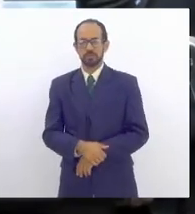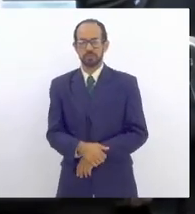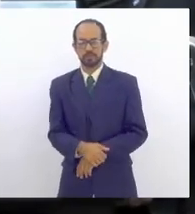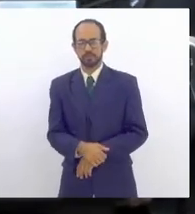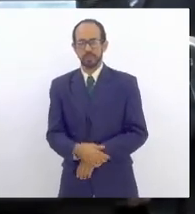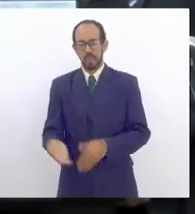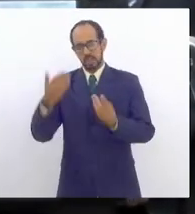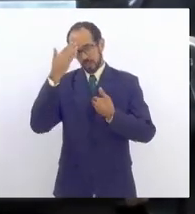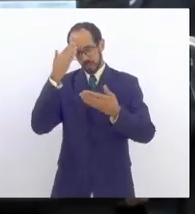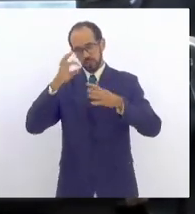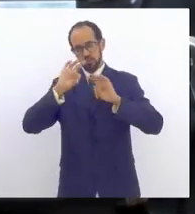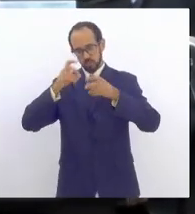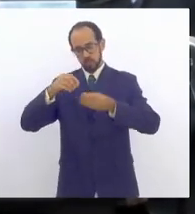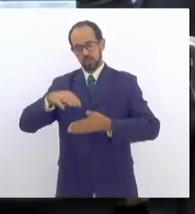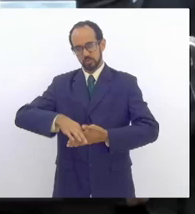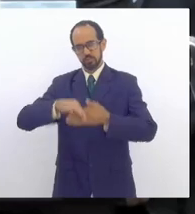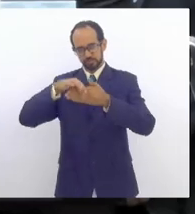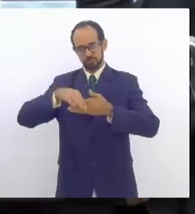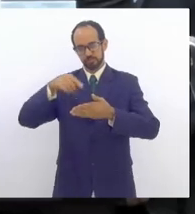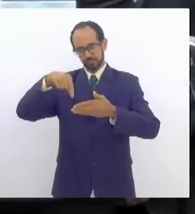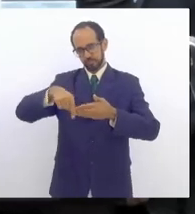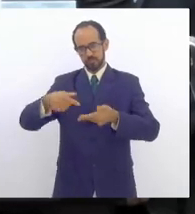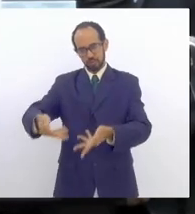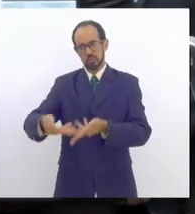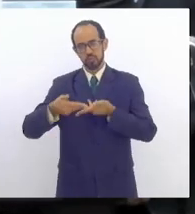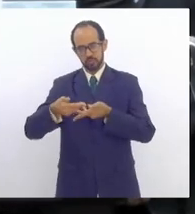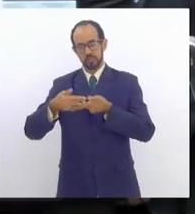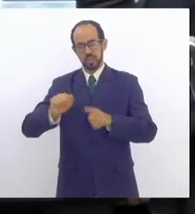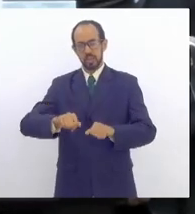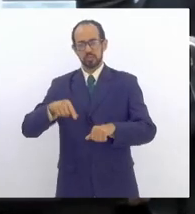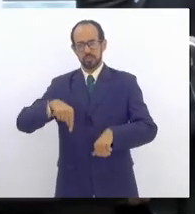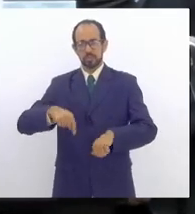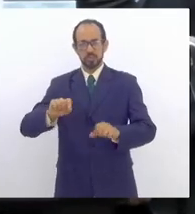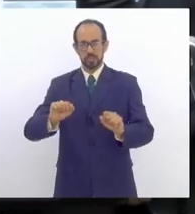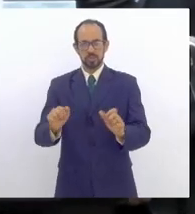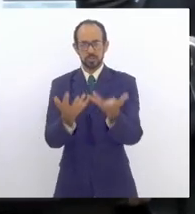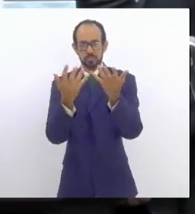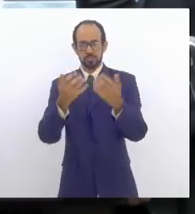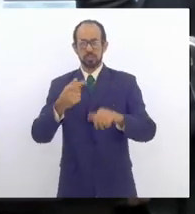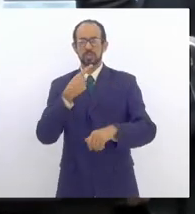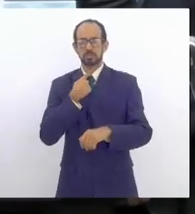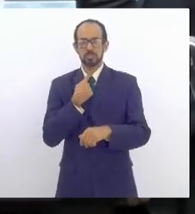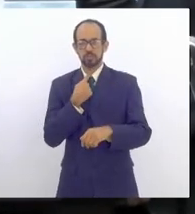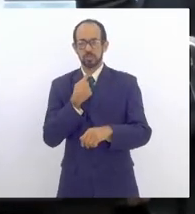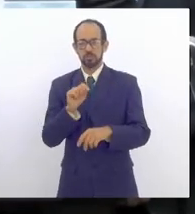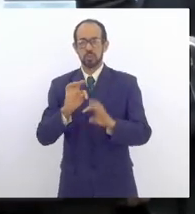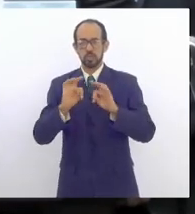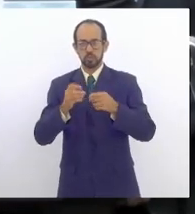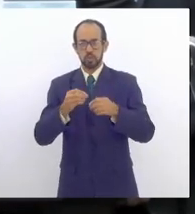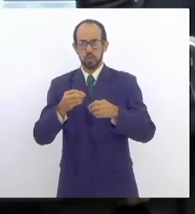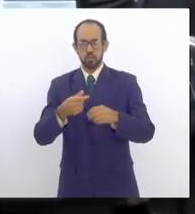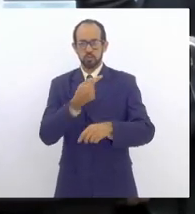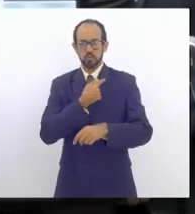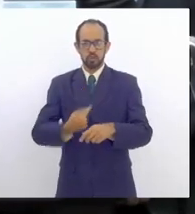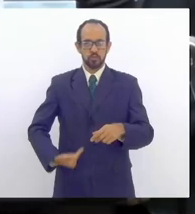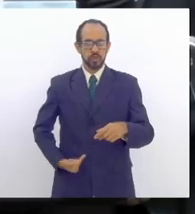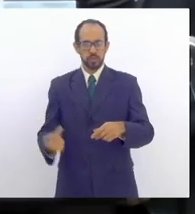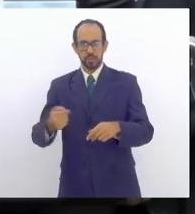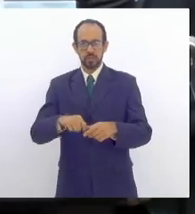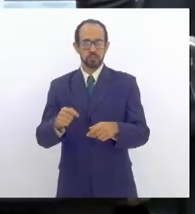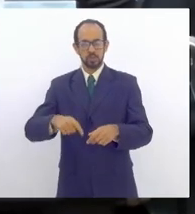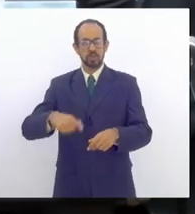agradeço às autoridades e a todos os convidados presentes nesta cerimônia. Desejamos aos governantes recém-empossados que tenham pleno